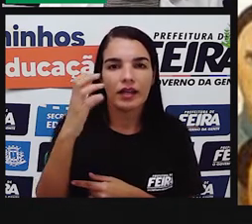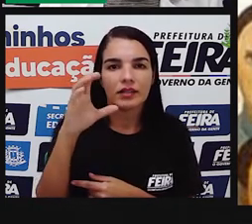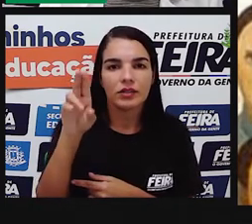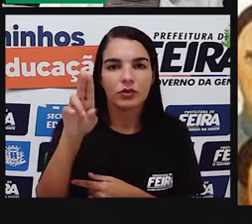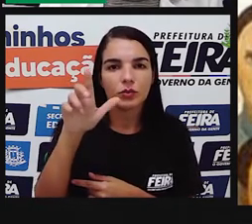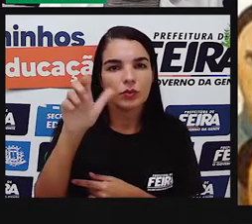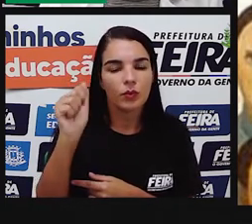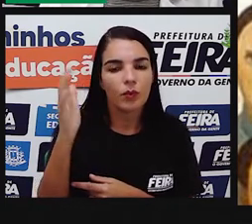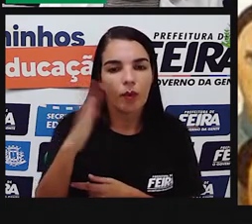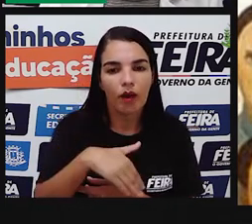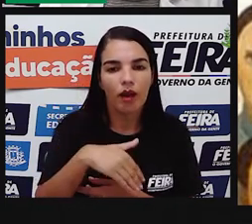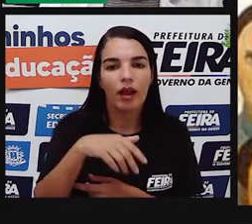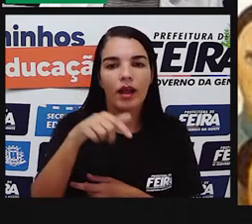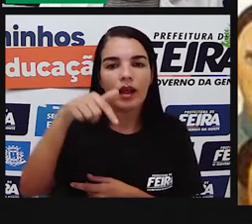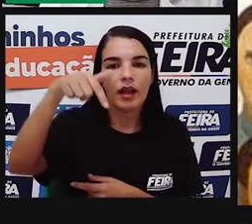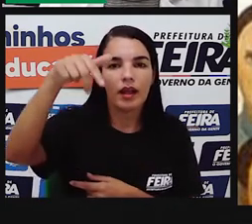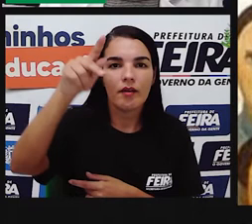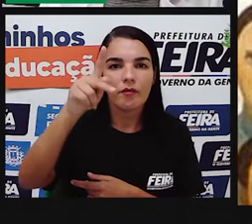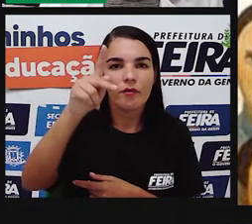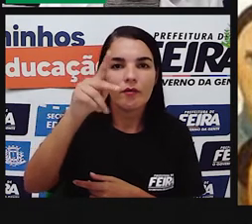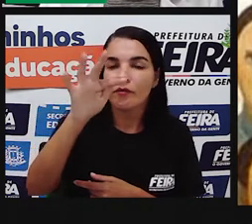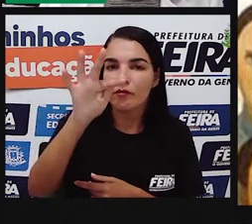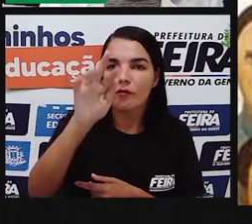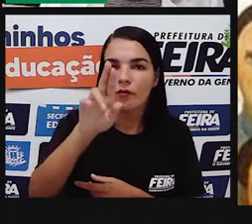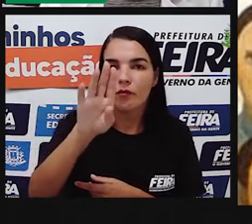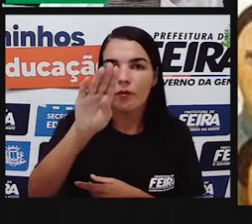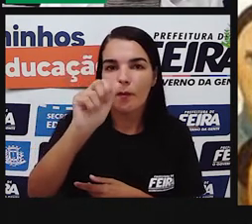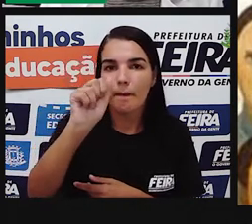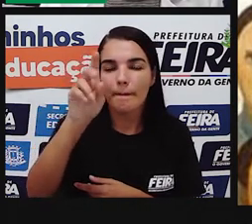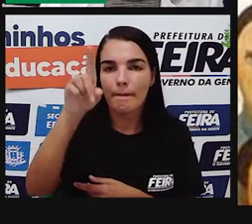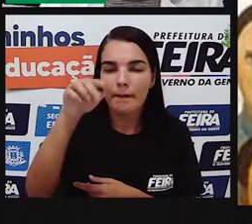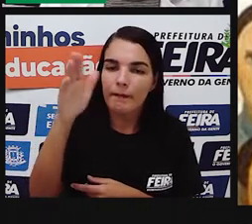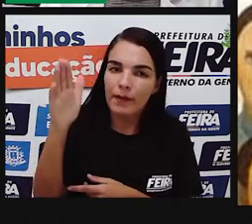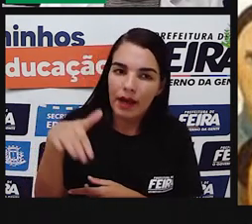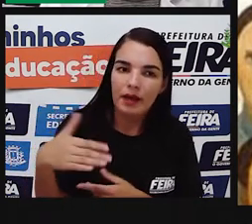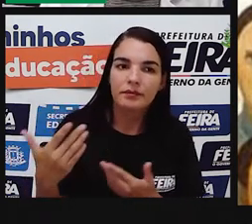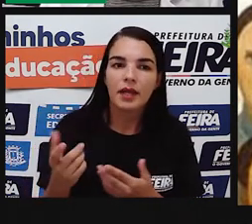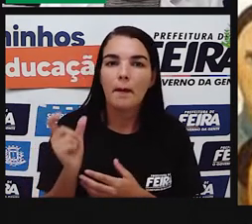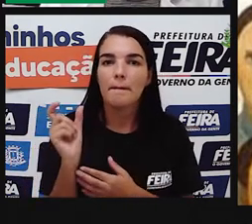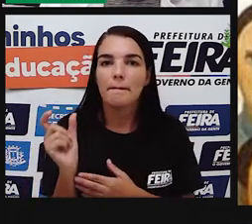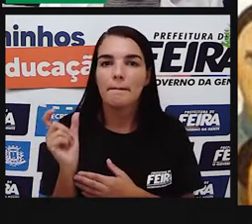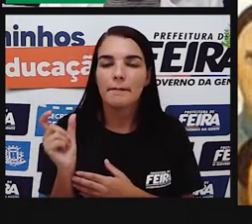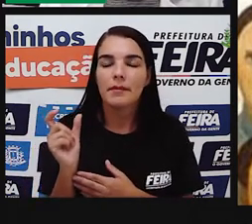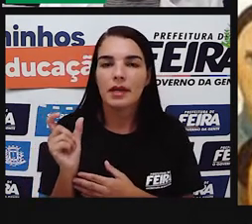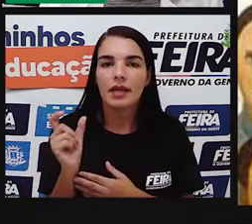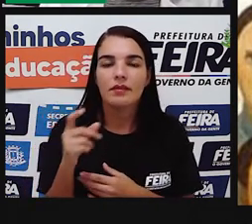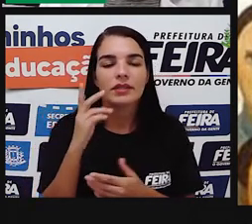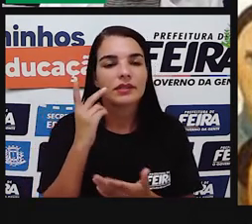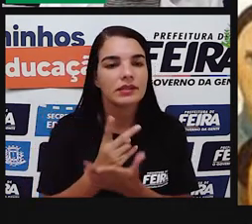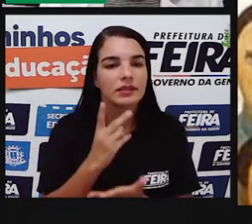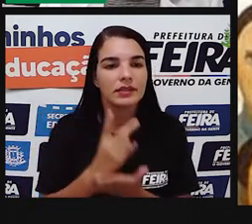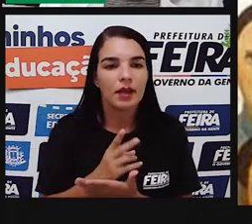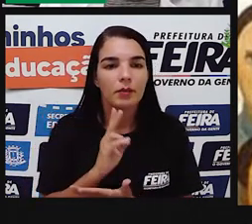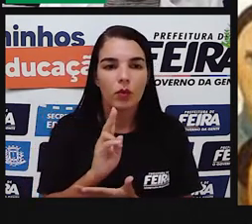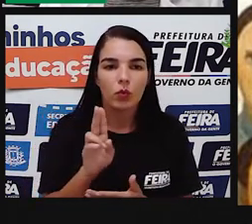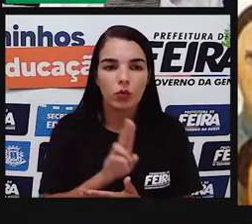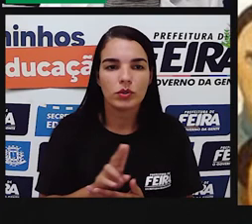muvuca, são palavras que nós utilizamos de forma recorrente no nosso dia a dia.